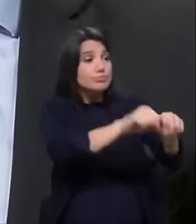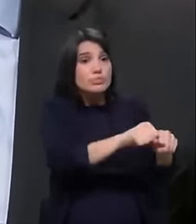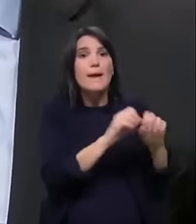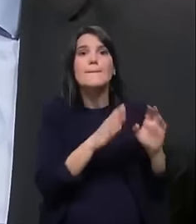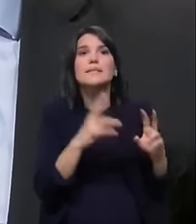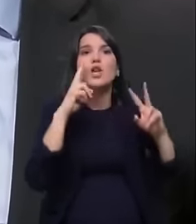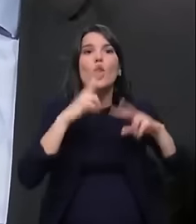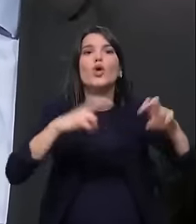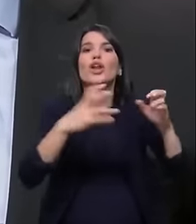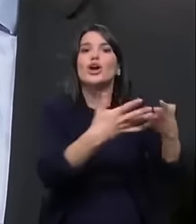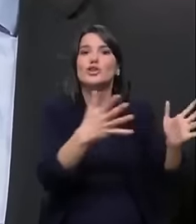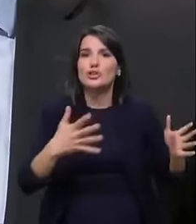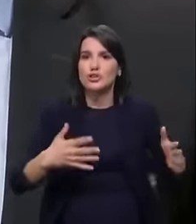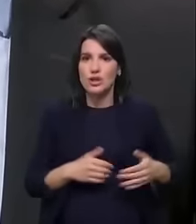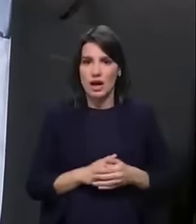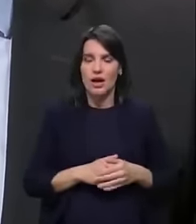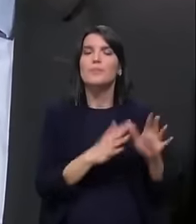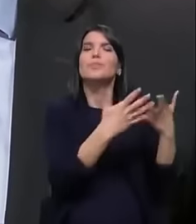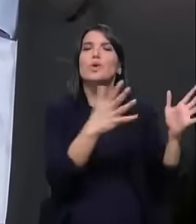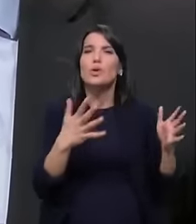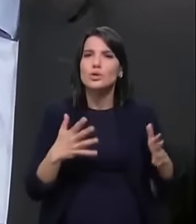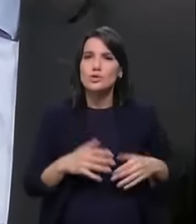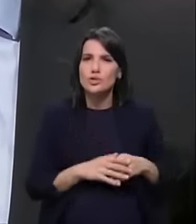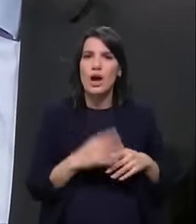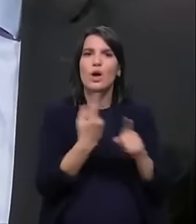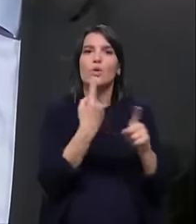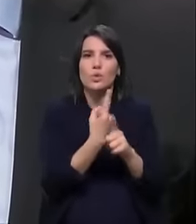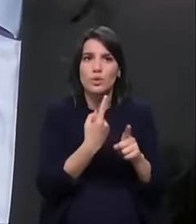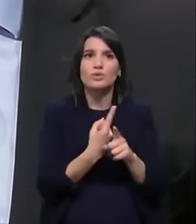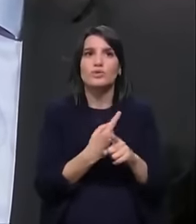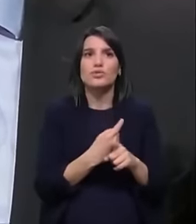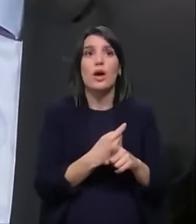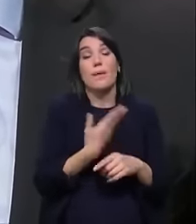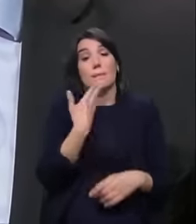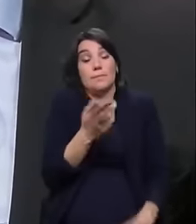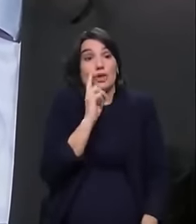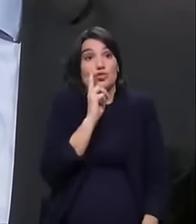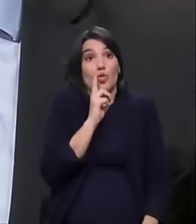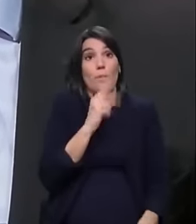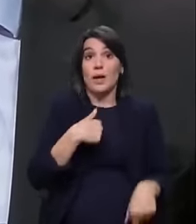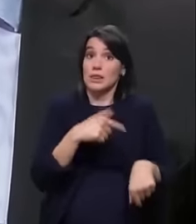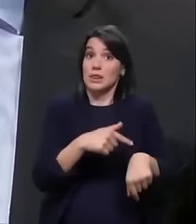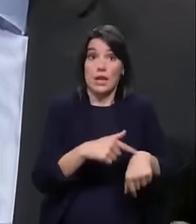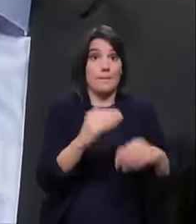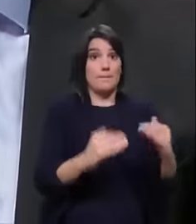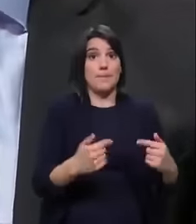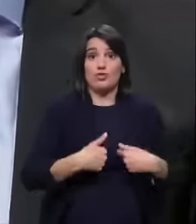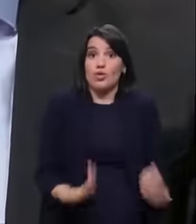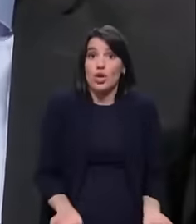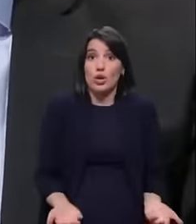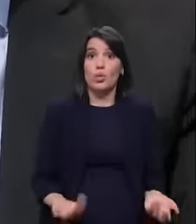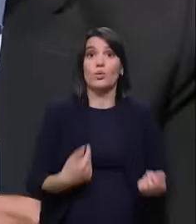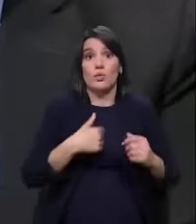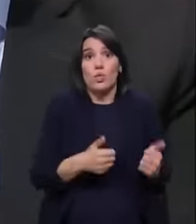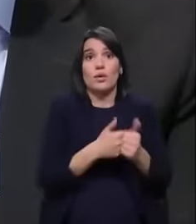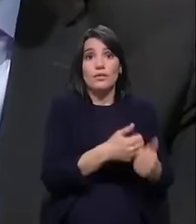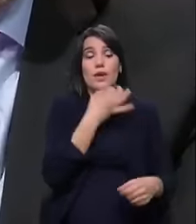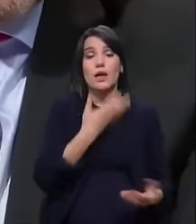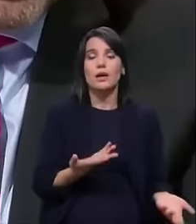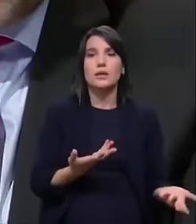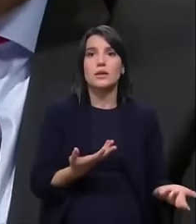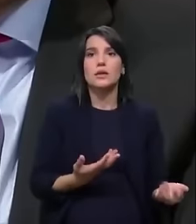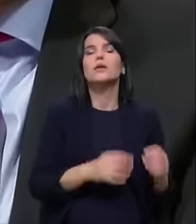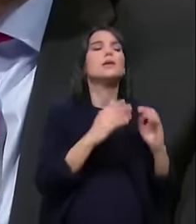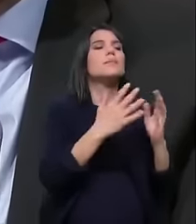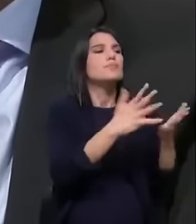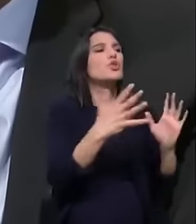encontrar. Mariana Mortágua, André Ventura, temos que avançar para outros temas. Eu peço desculpa, eu estou com menos tempo que André Ventura e pretendo usá-lo. E para encontrar